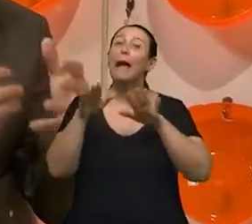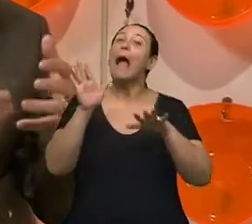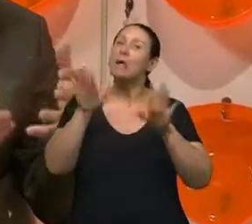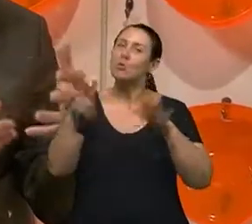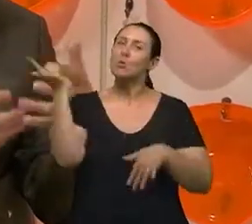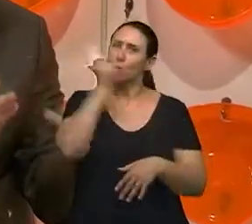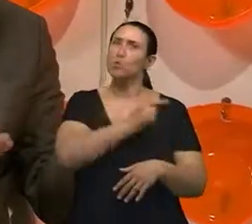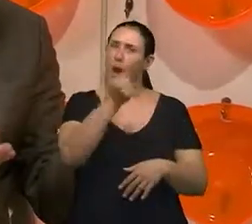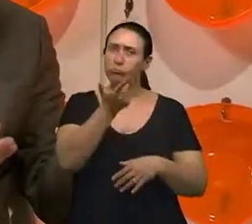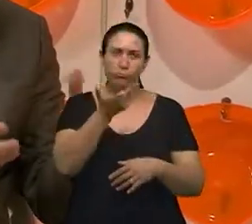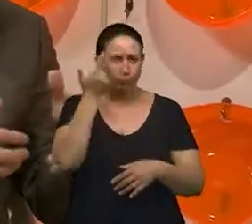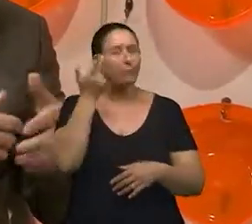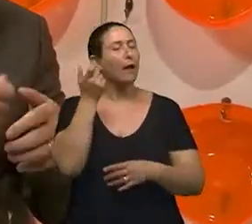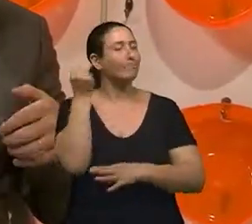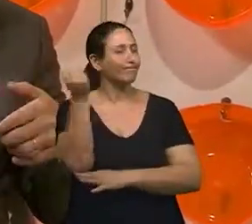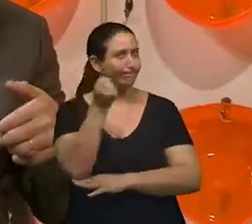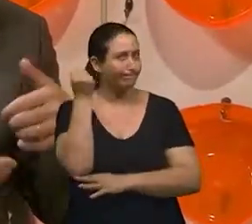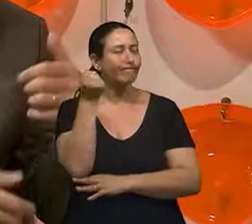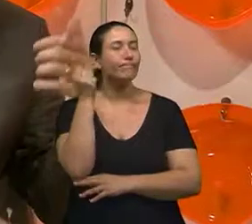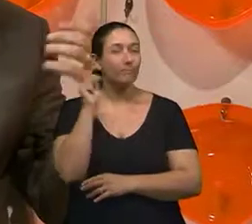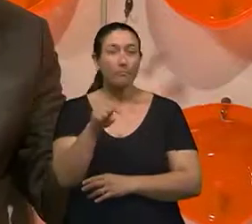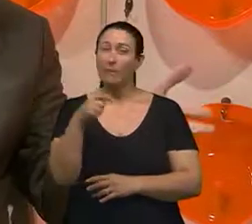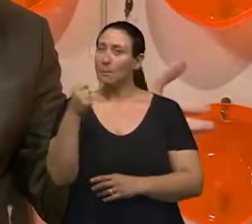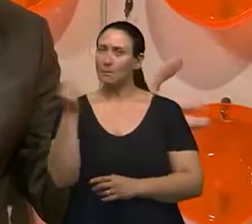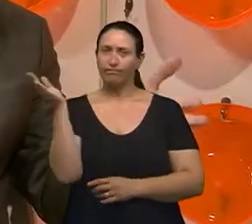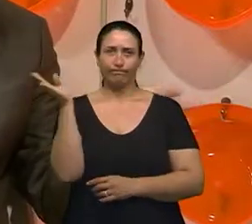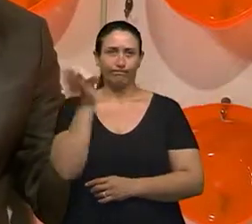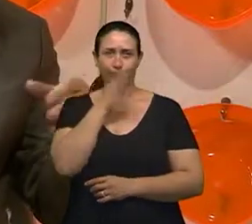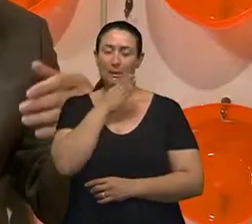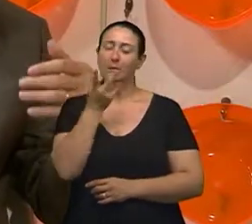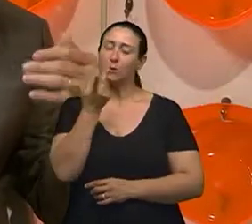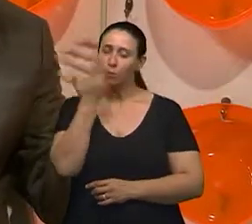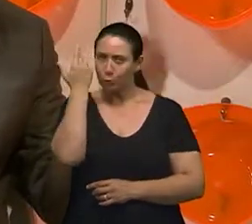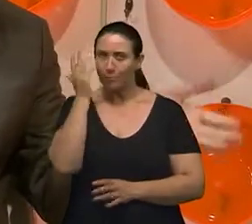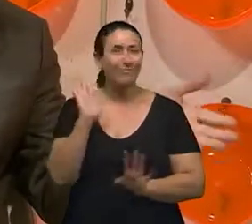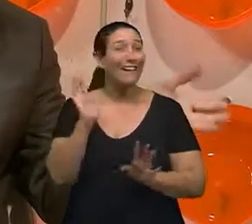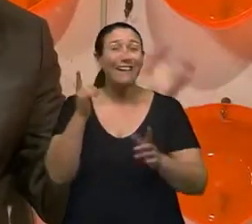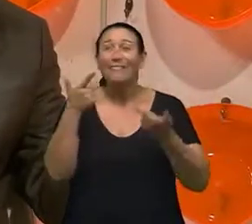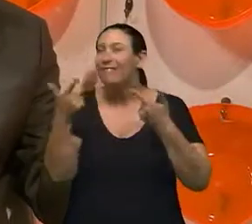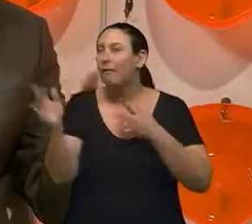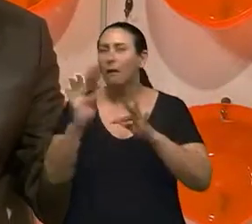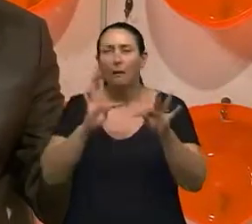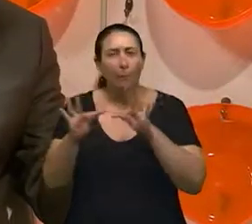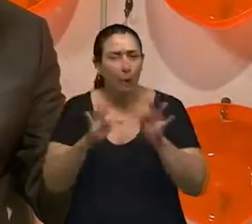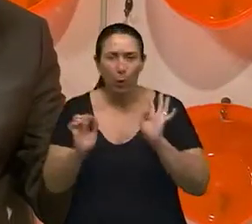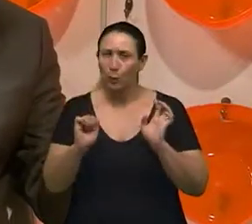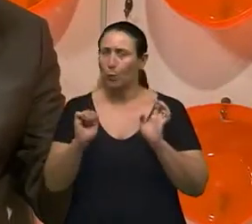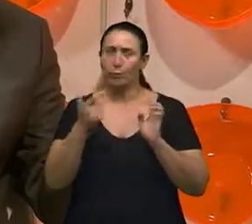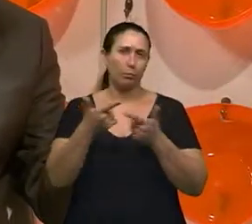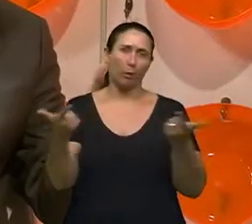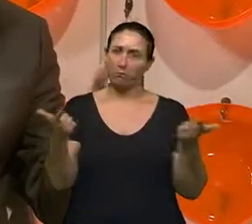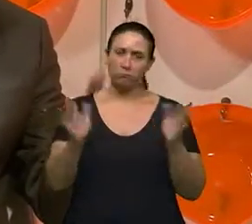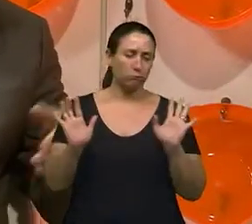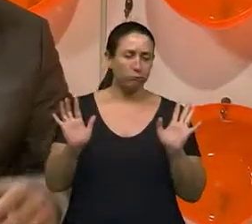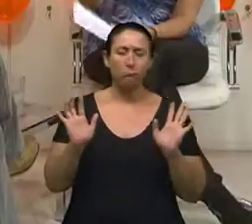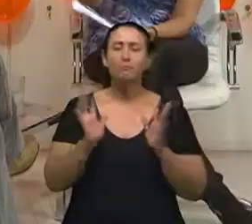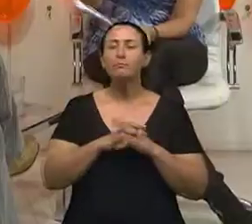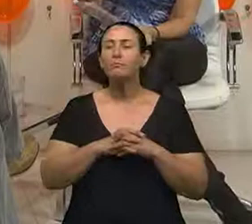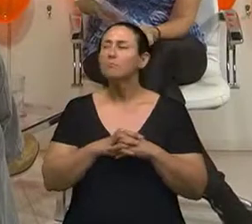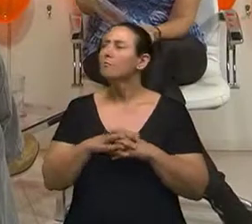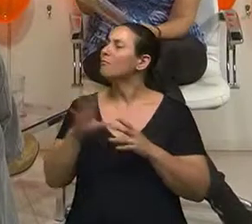é uma alteração visual grave que deve ser corrigido com cirurgia. Não existe tratamento clínico para descolamento de retina. Ah, tá.